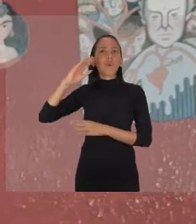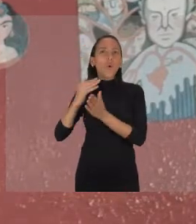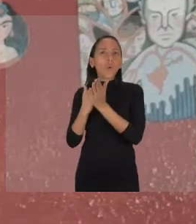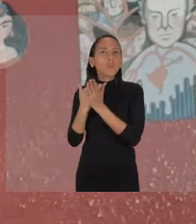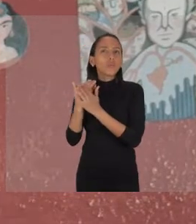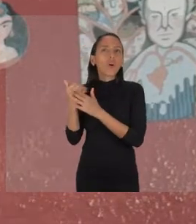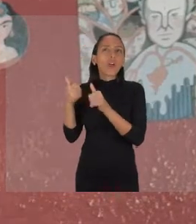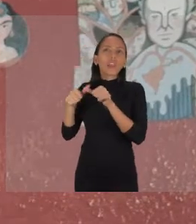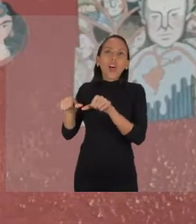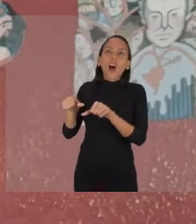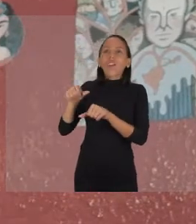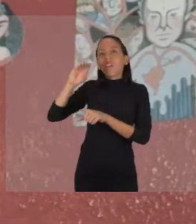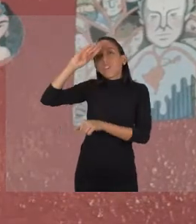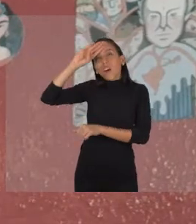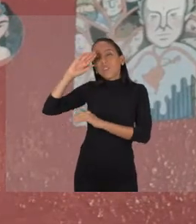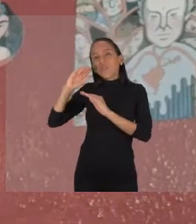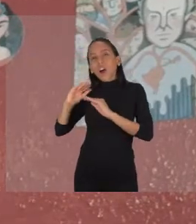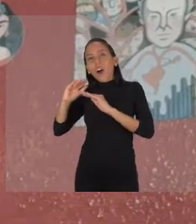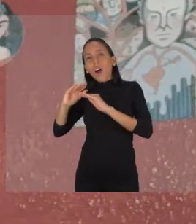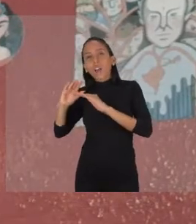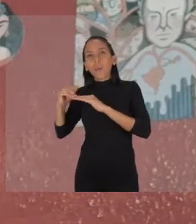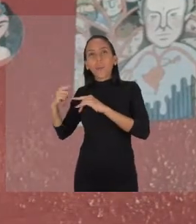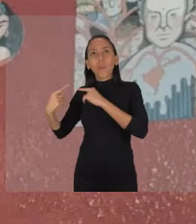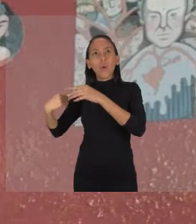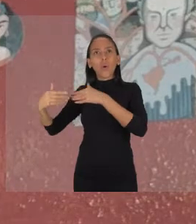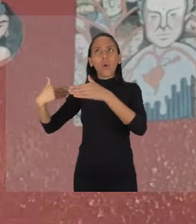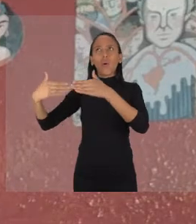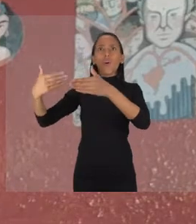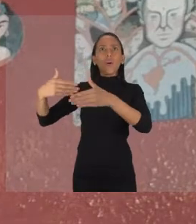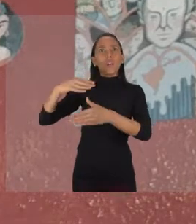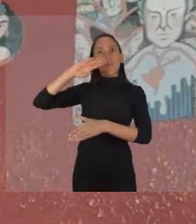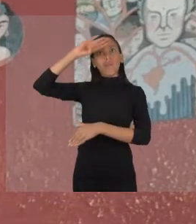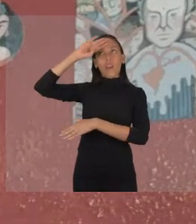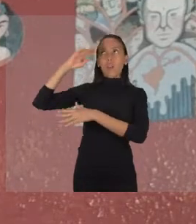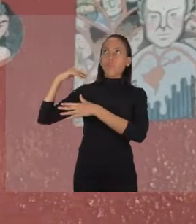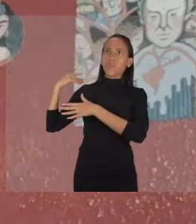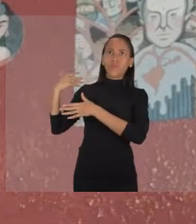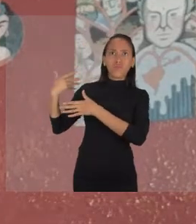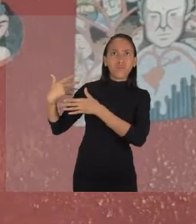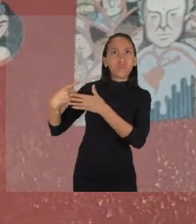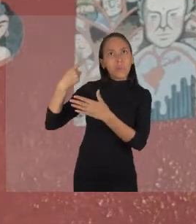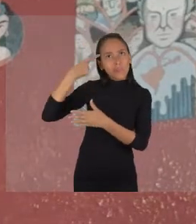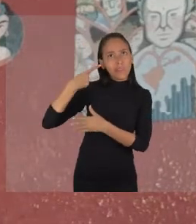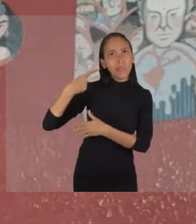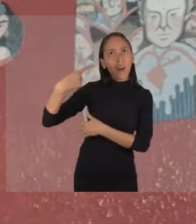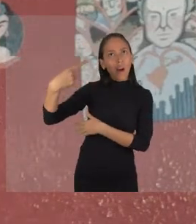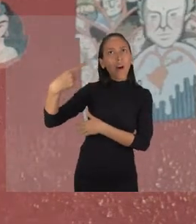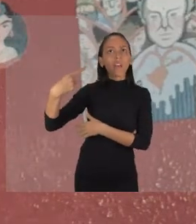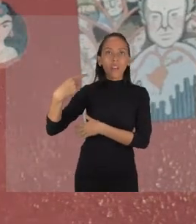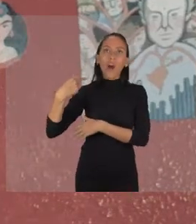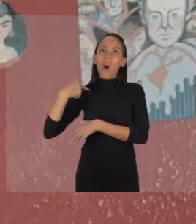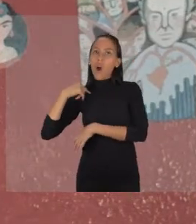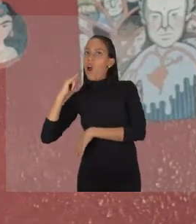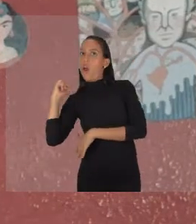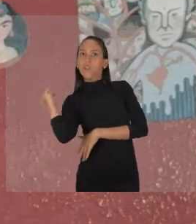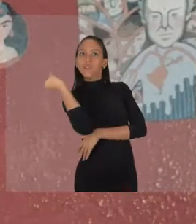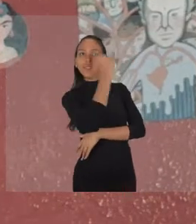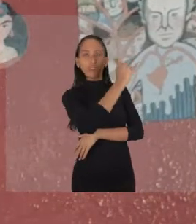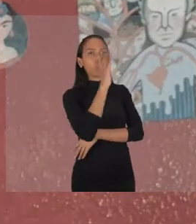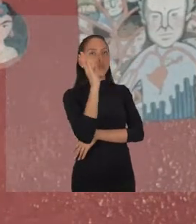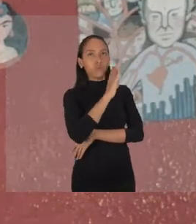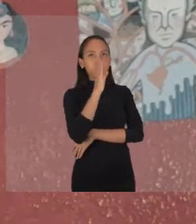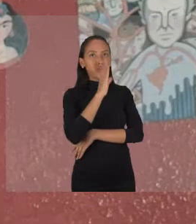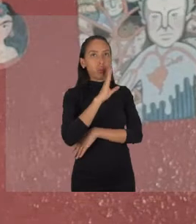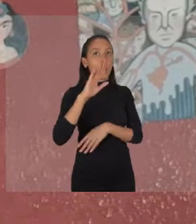com uma febrícula e depois foi aumentando, eu passei a ter febre todos esses dias. Logicamente, eu comuniquei do meu sintoma